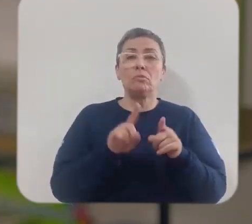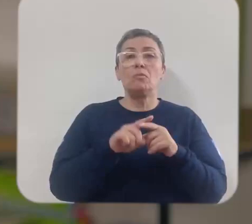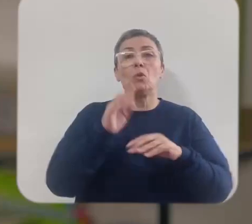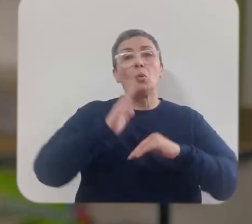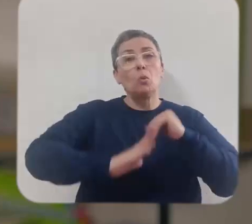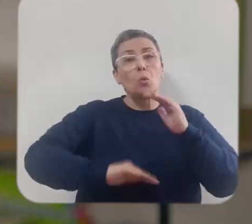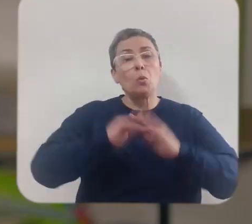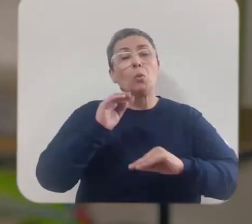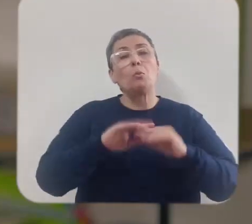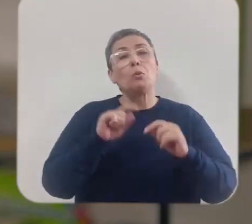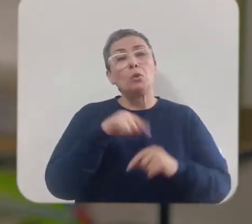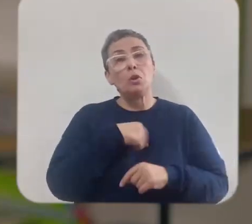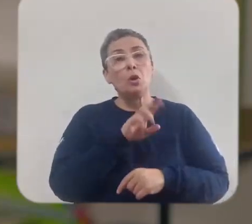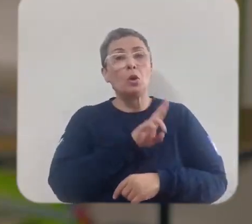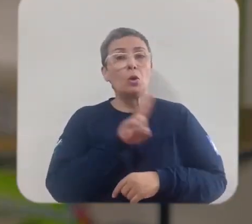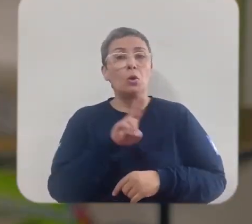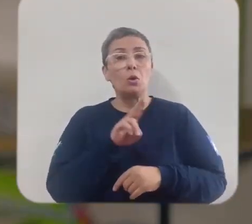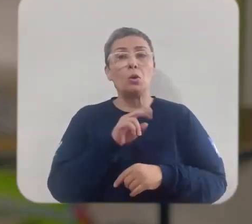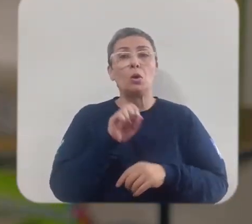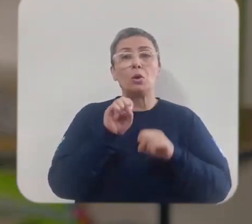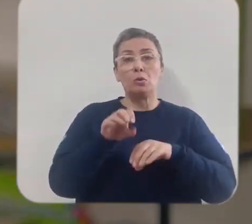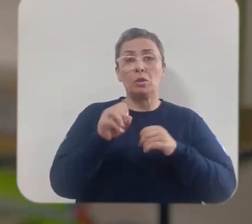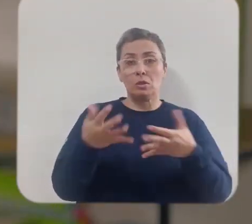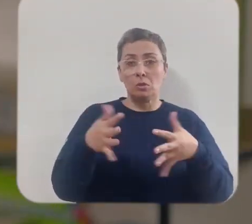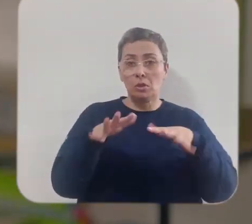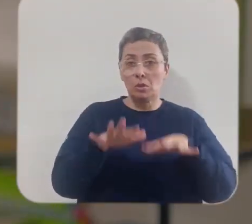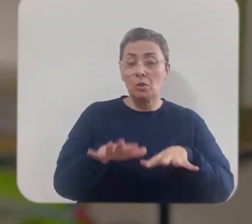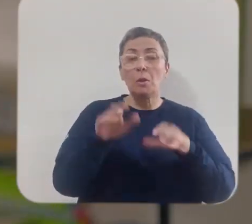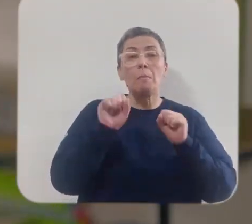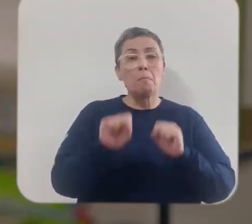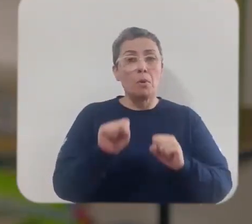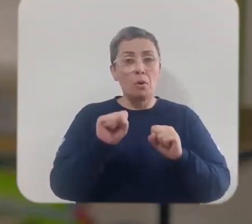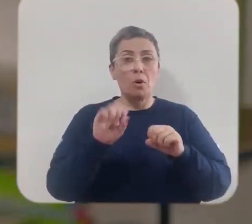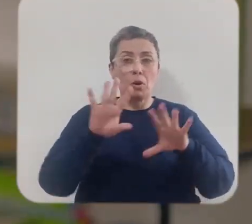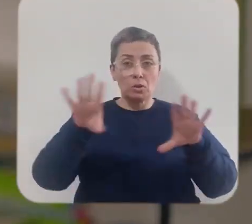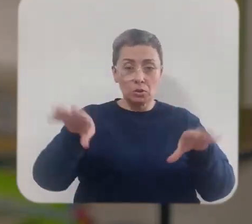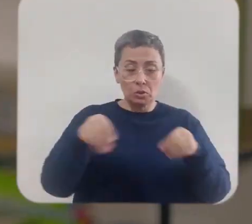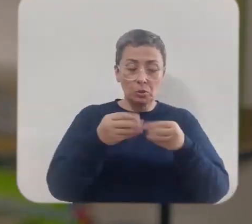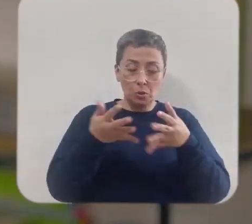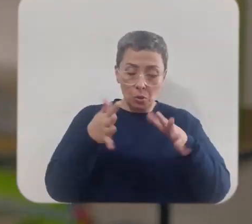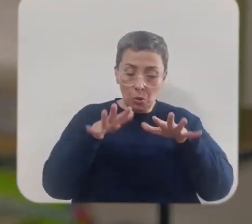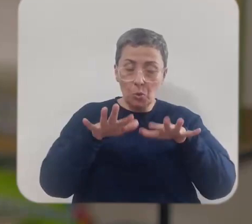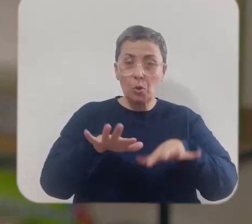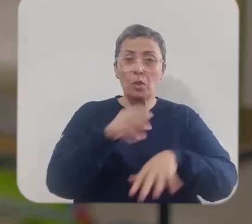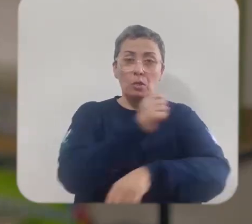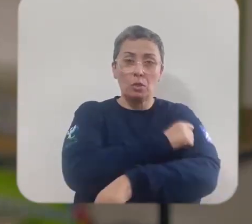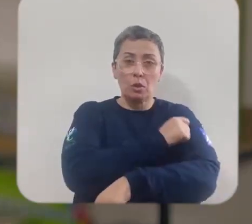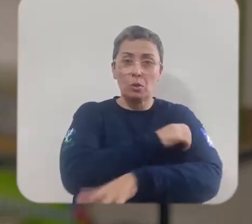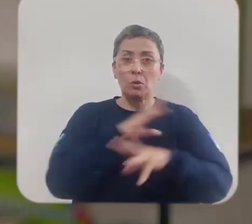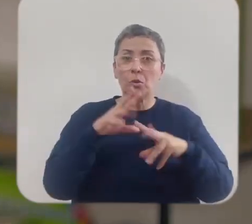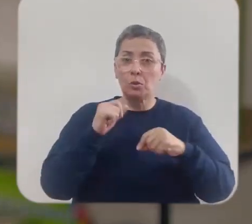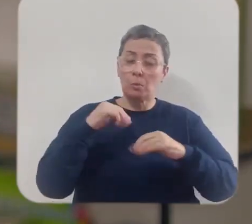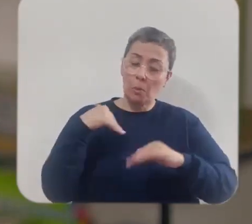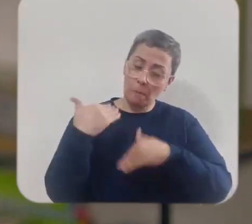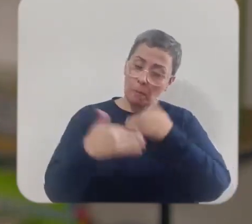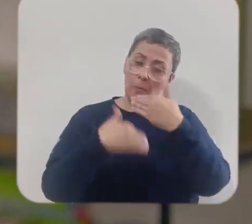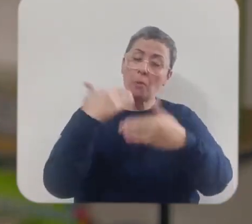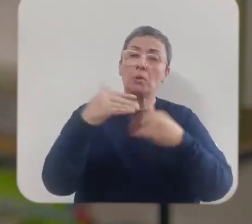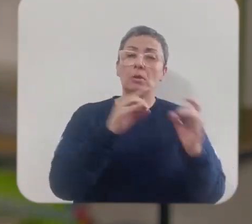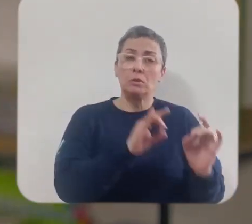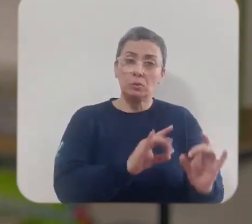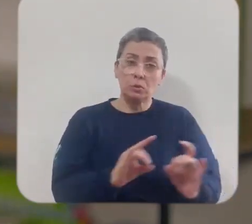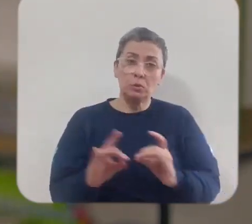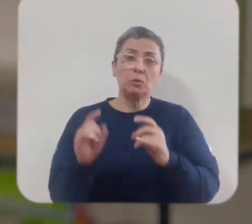né, fazendo aí o que nós chamamos de educação inclusiva. Então, que você possa incluir todos os educandos, que você construa